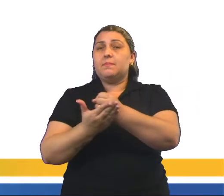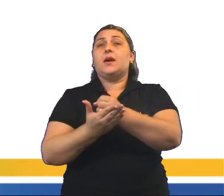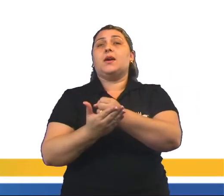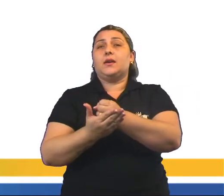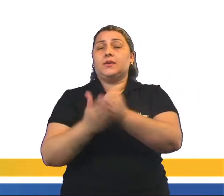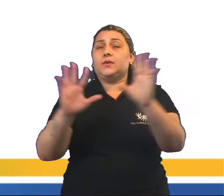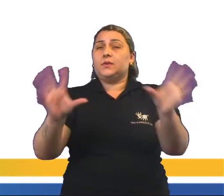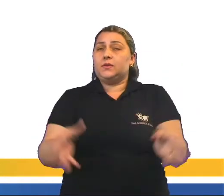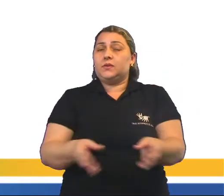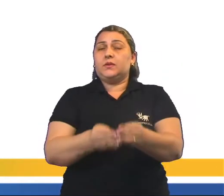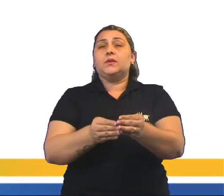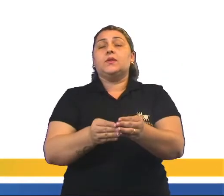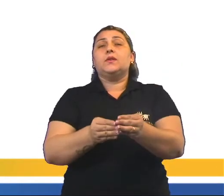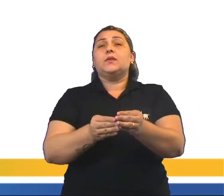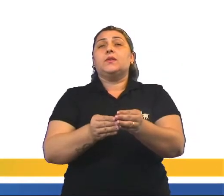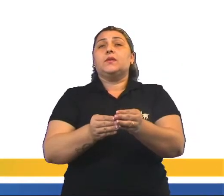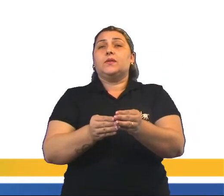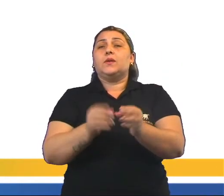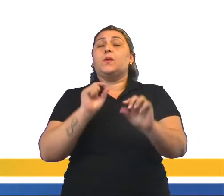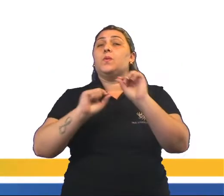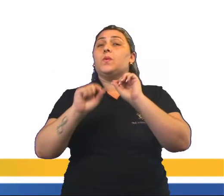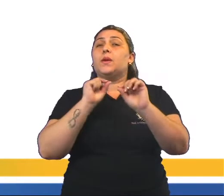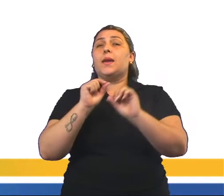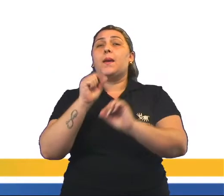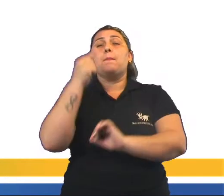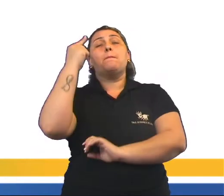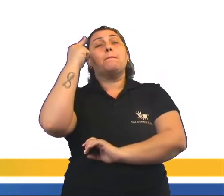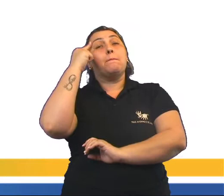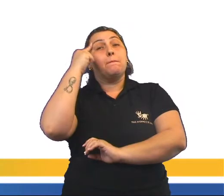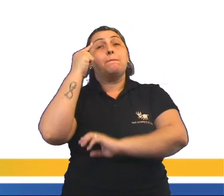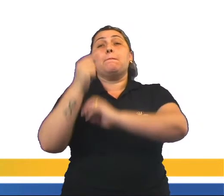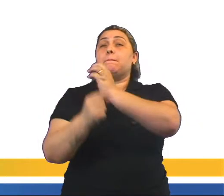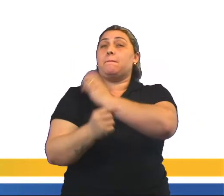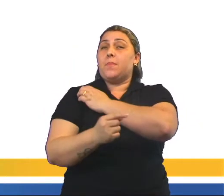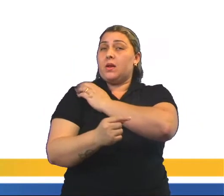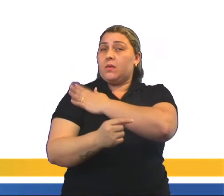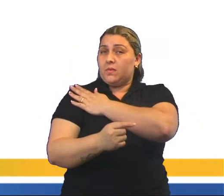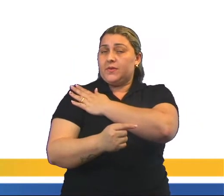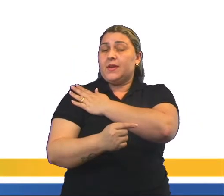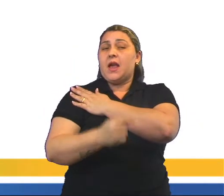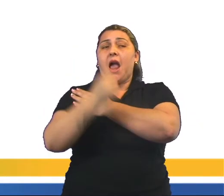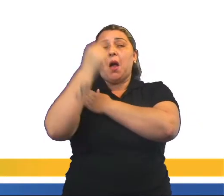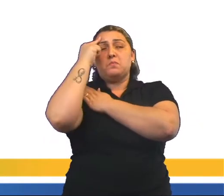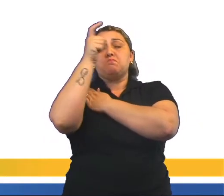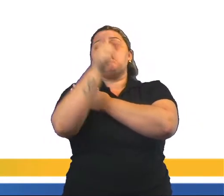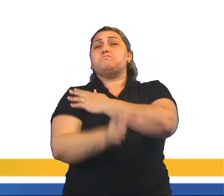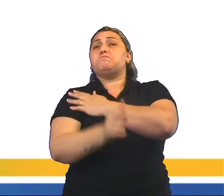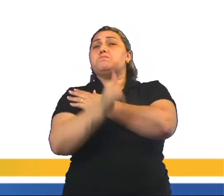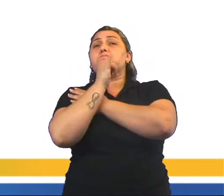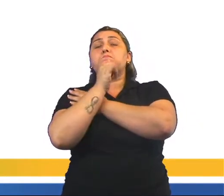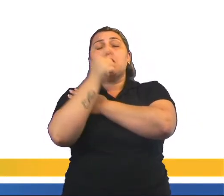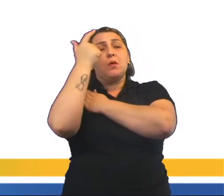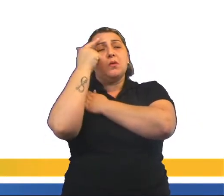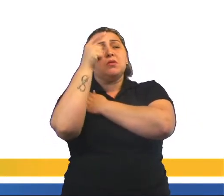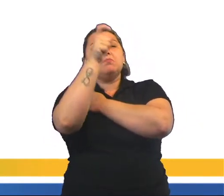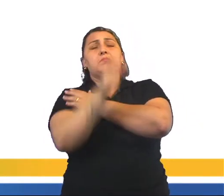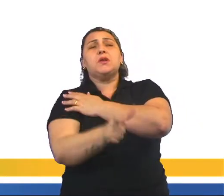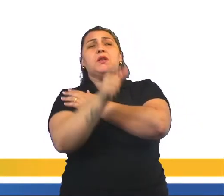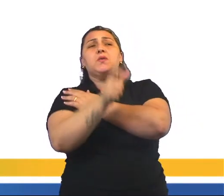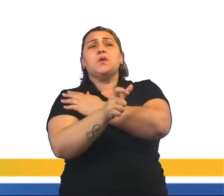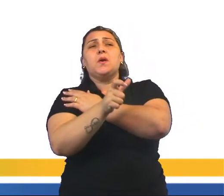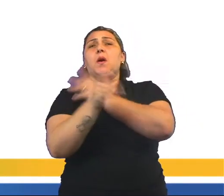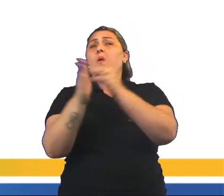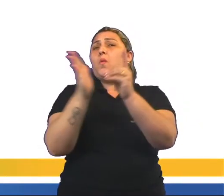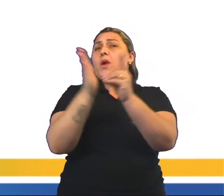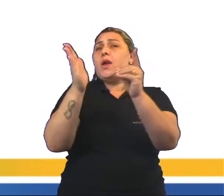Em resumo, os estereótipos são impressões, né, preconceitos, rótulos criados de maneira generalizada e